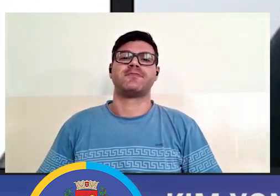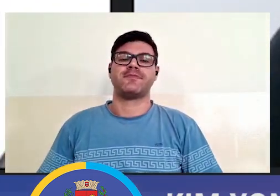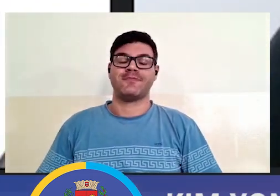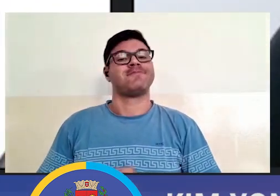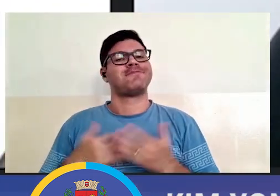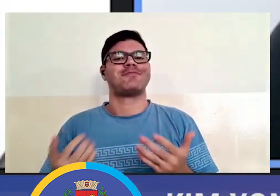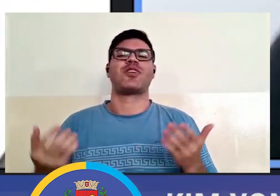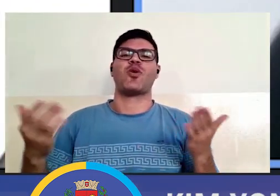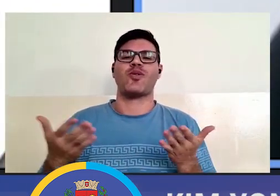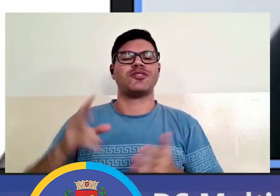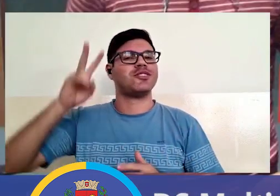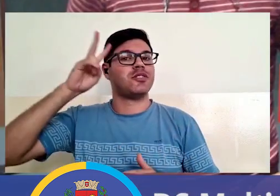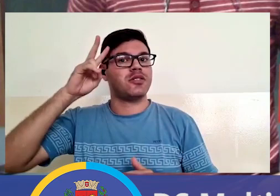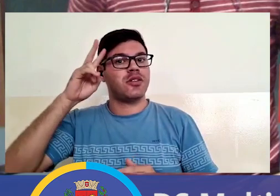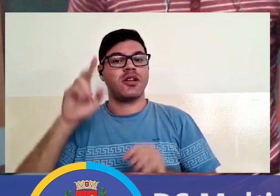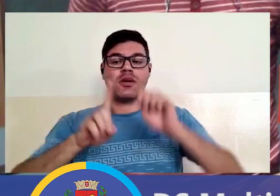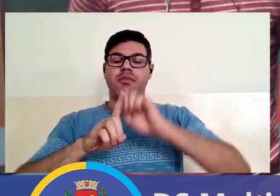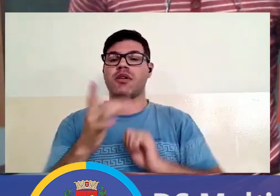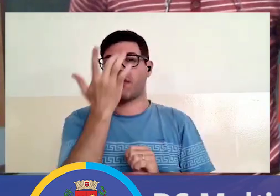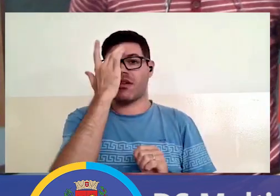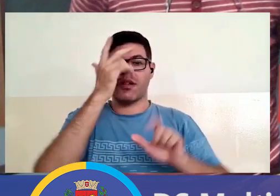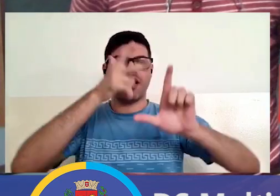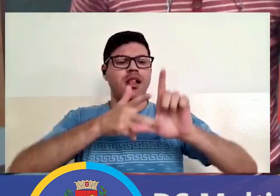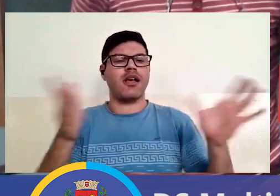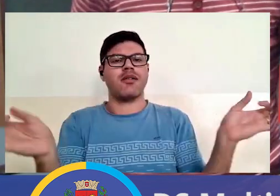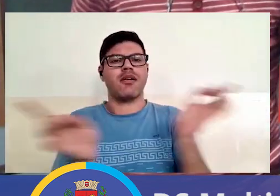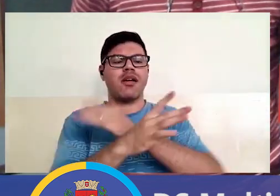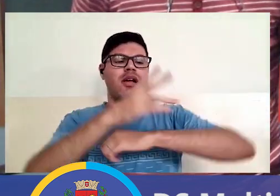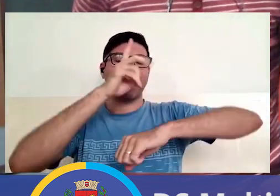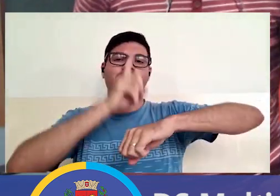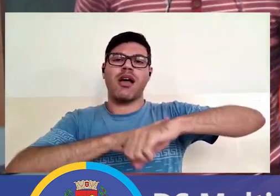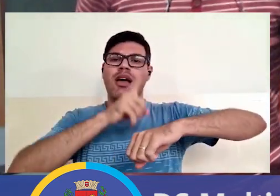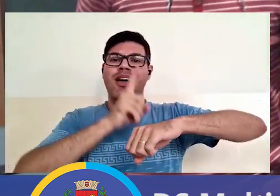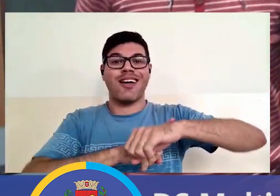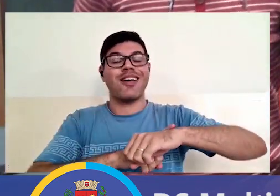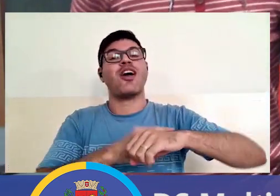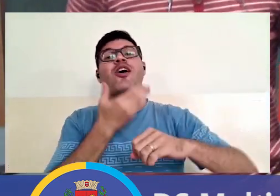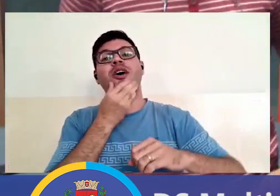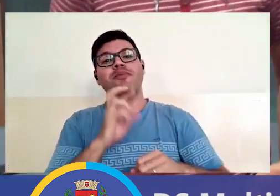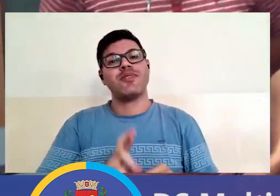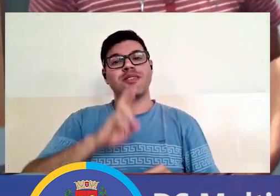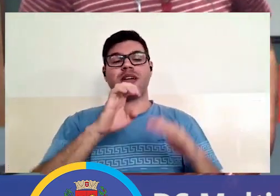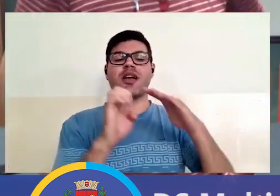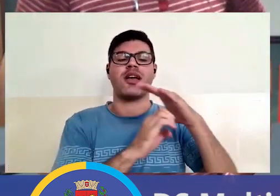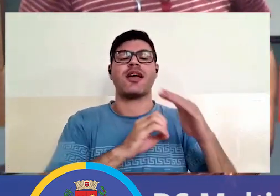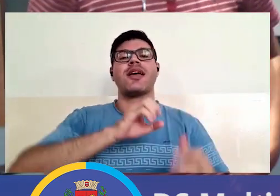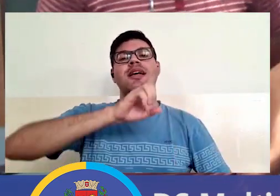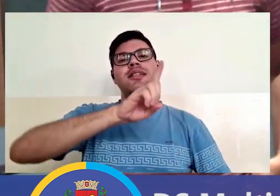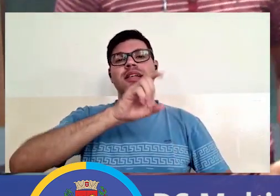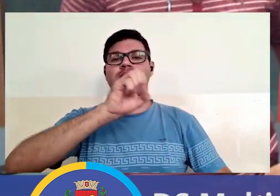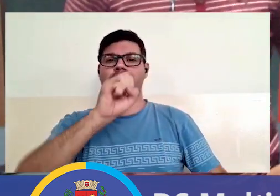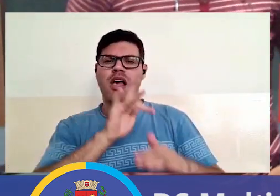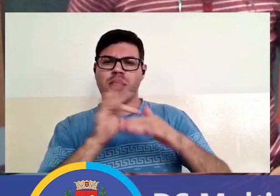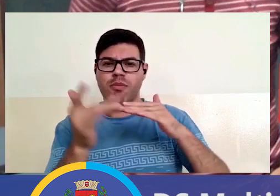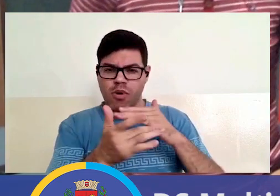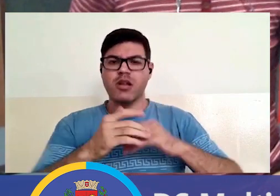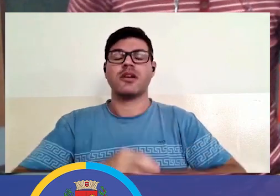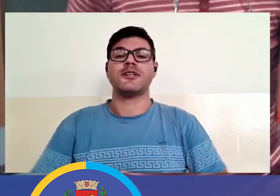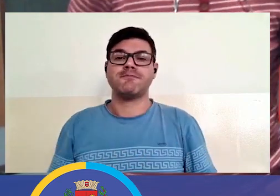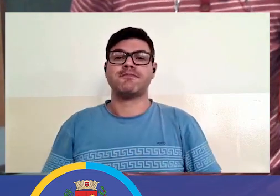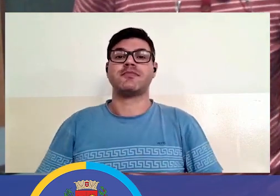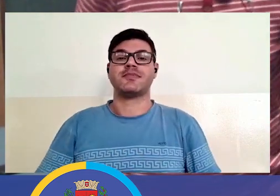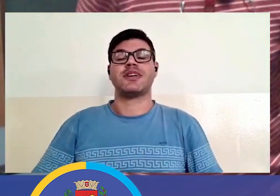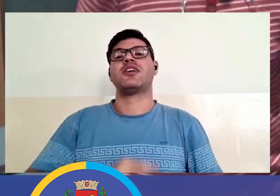in Araras? 2 de fevereiro, acabei de participar aqui de uma videoconferência com o CEO, que é o